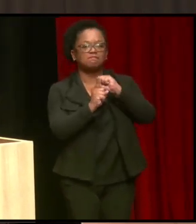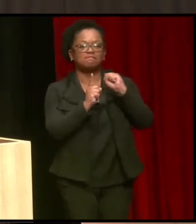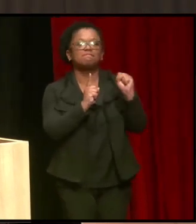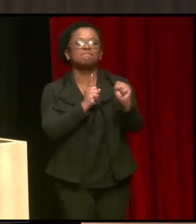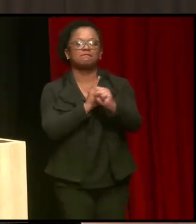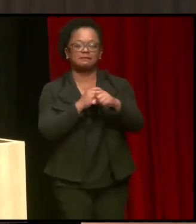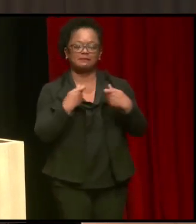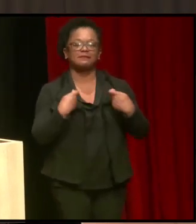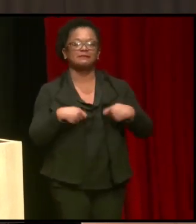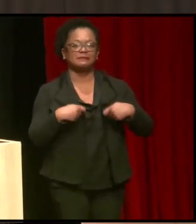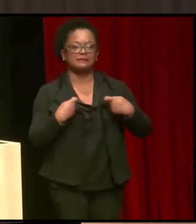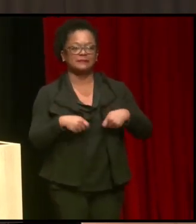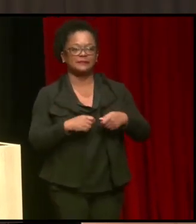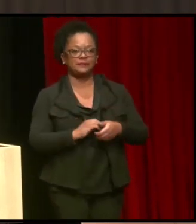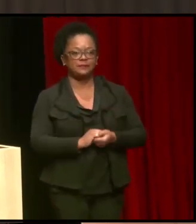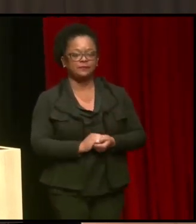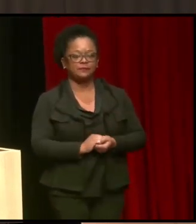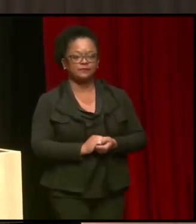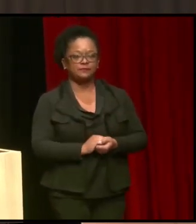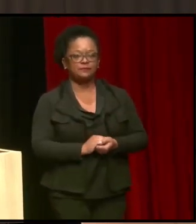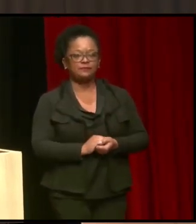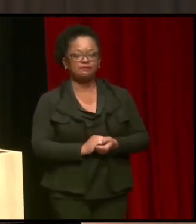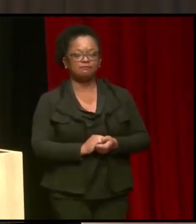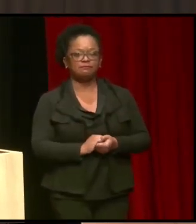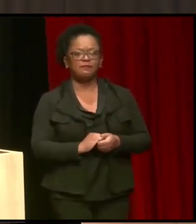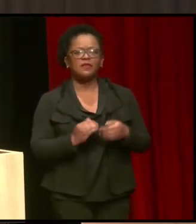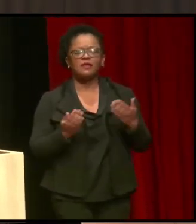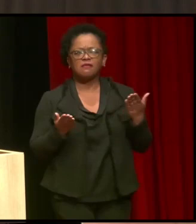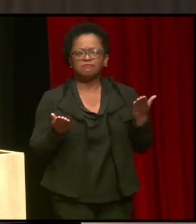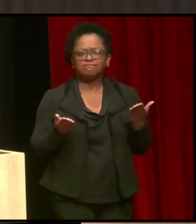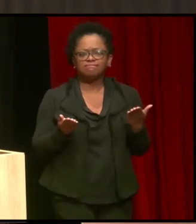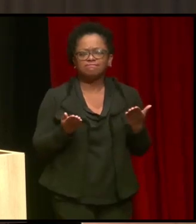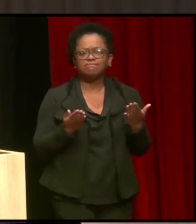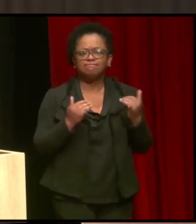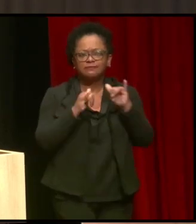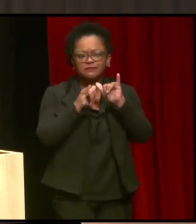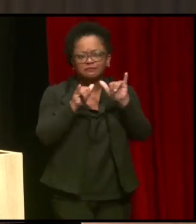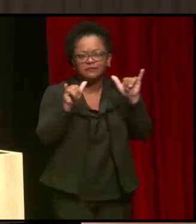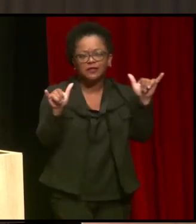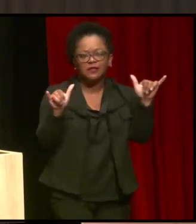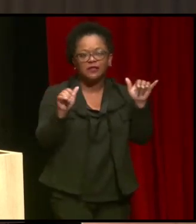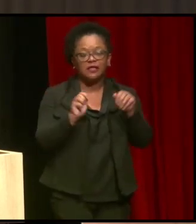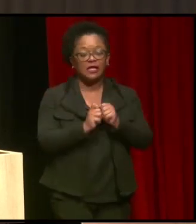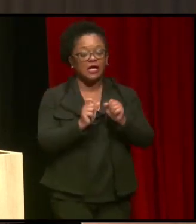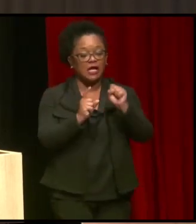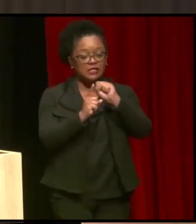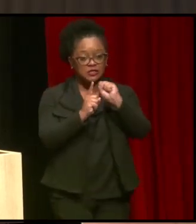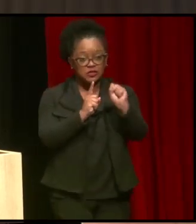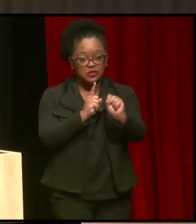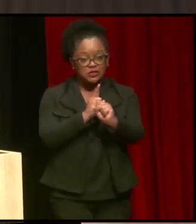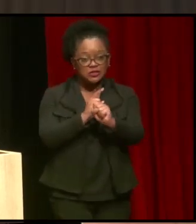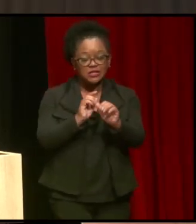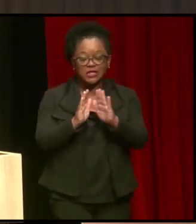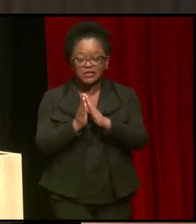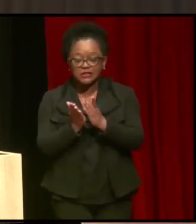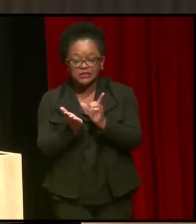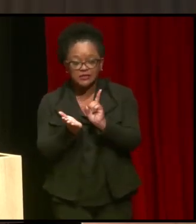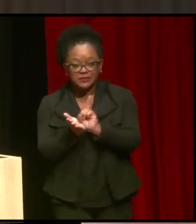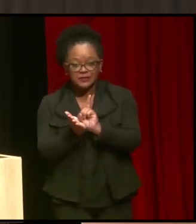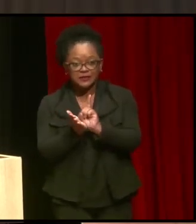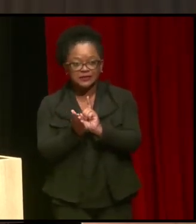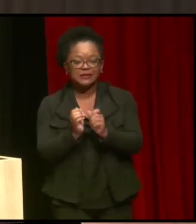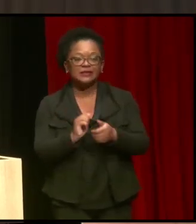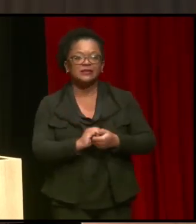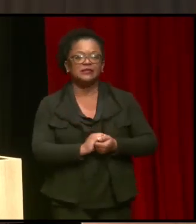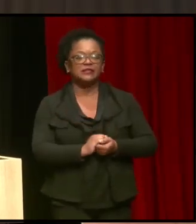mudar? Né? Hoje em dia eu costumo dizer assim, a sociedade da Bíblia, a sociedade bíblica, essa sociedade da Bíblia,